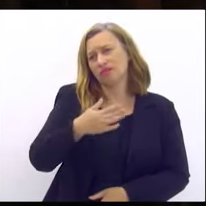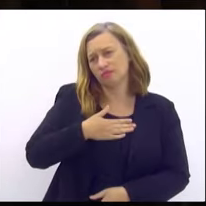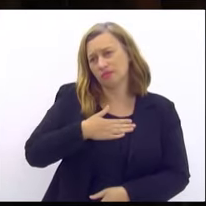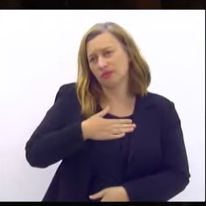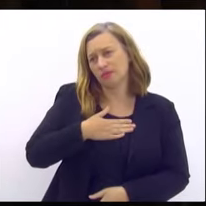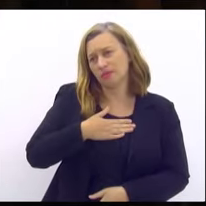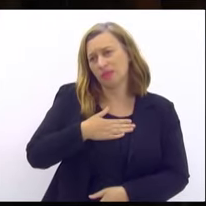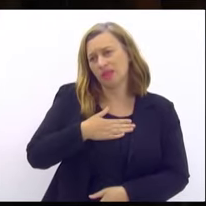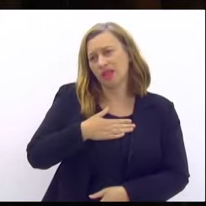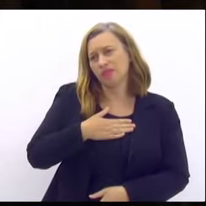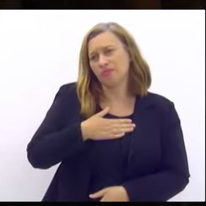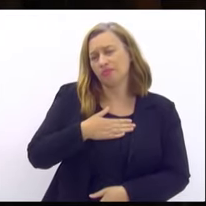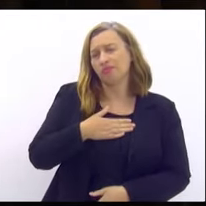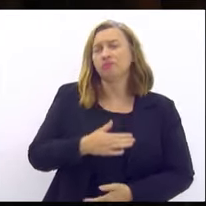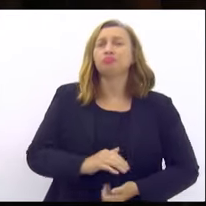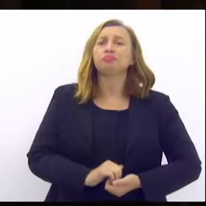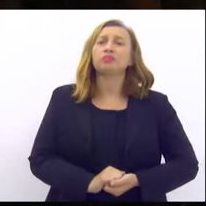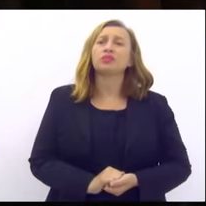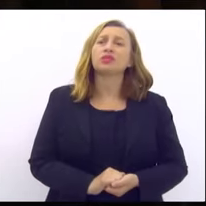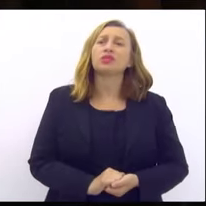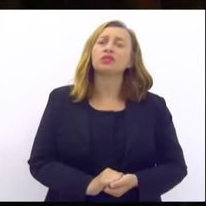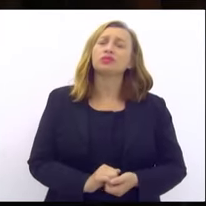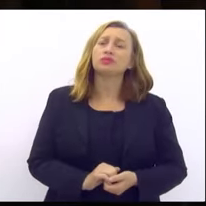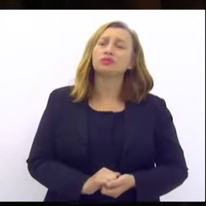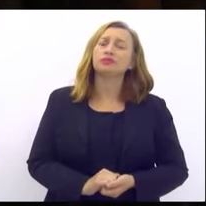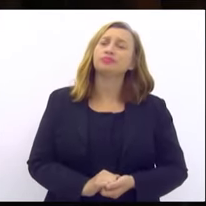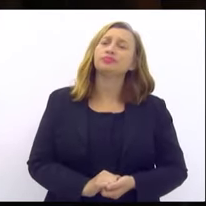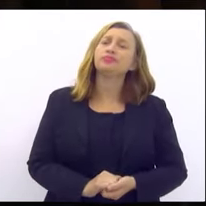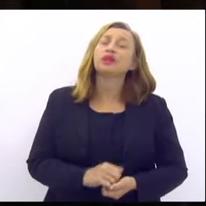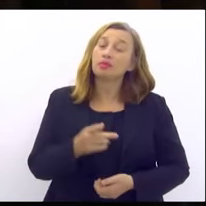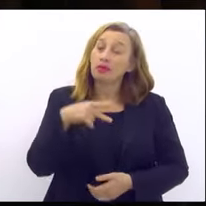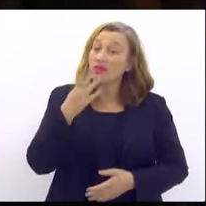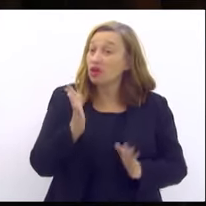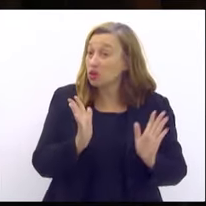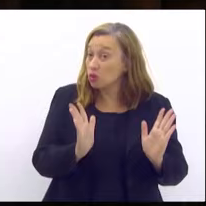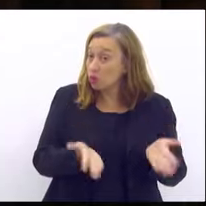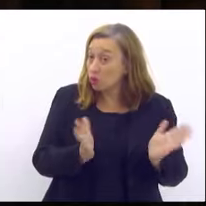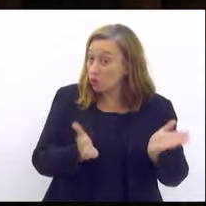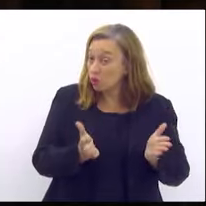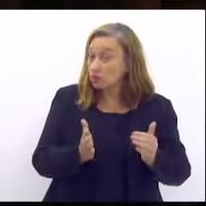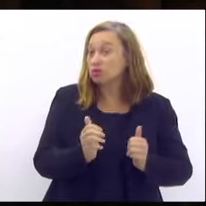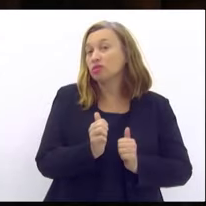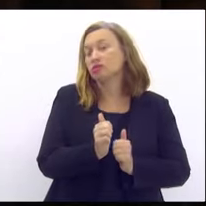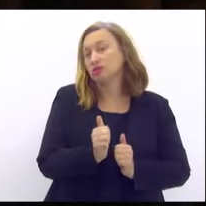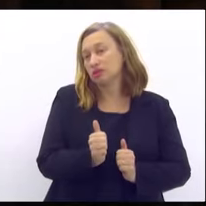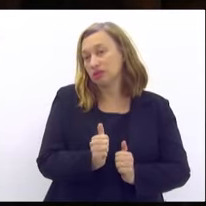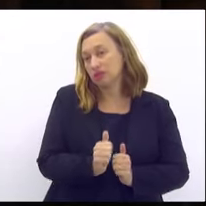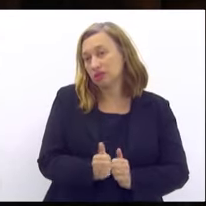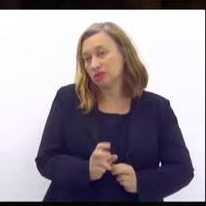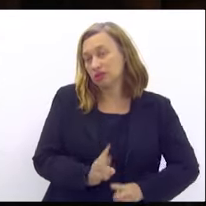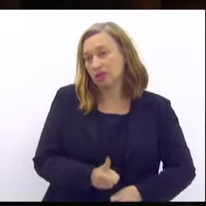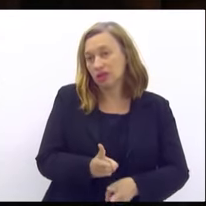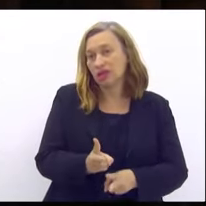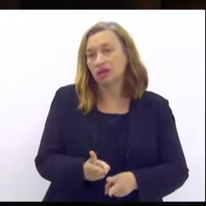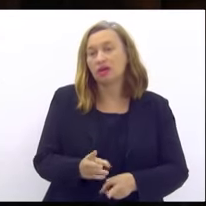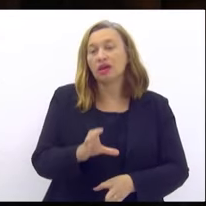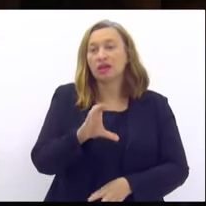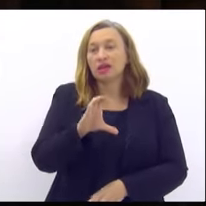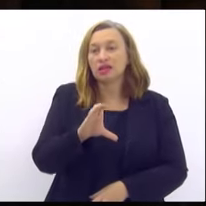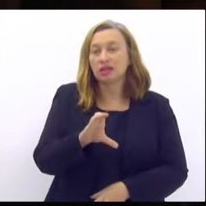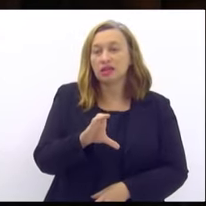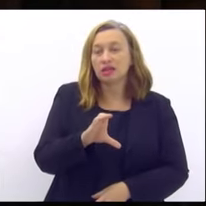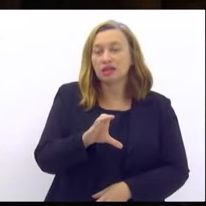apartada pelos companheiros deputados para dizer também que hoje a gente deu seguimento a CPI do reconhecimento